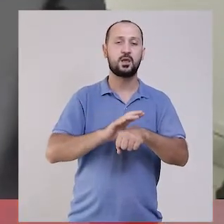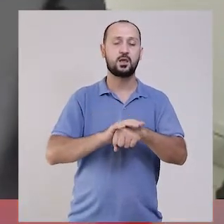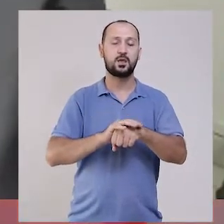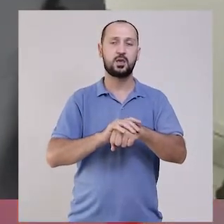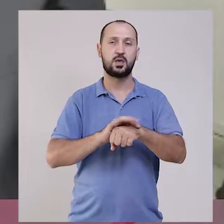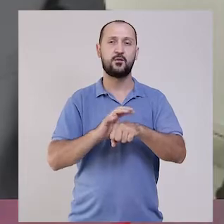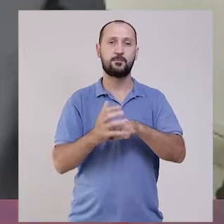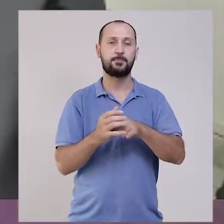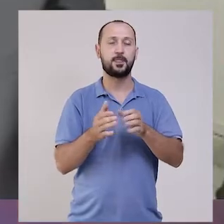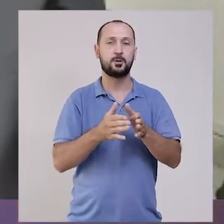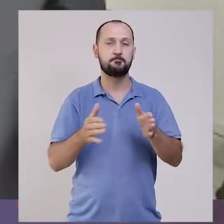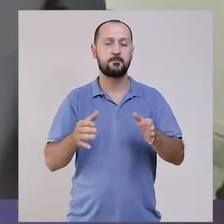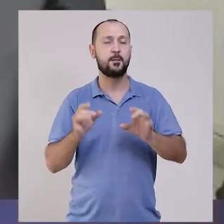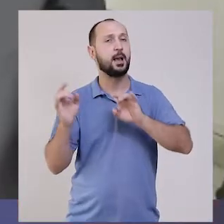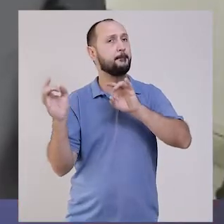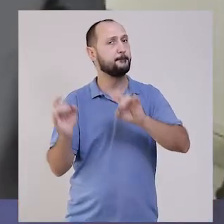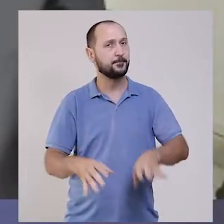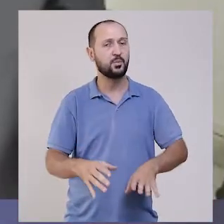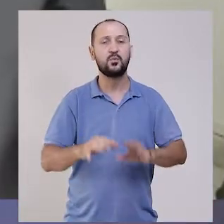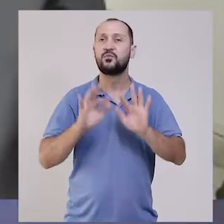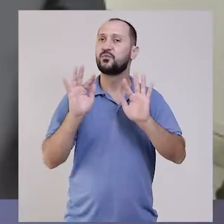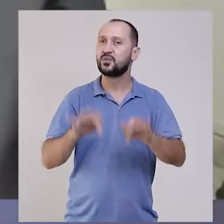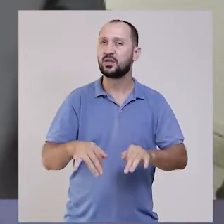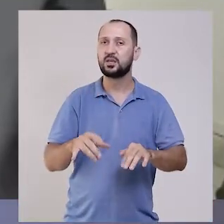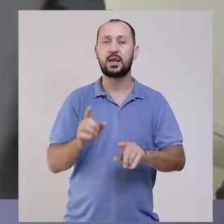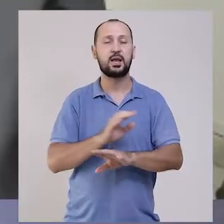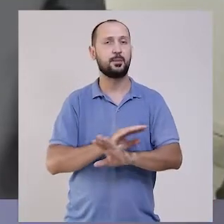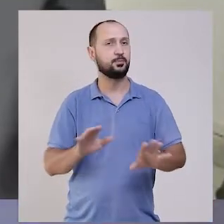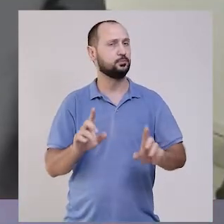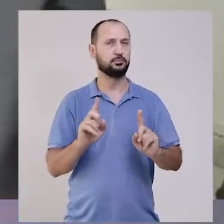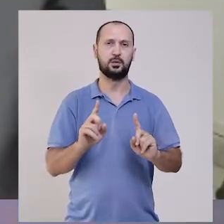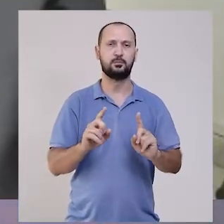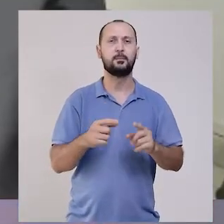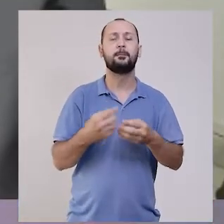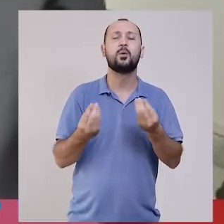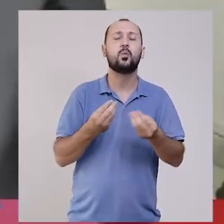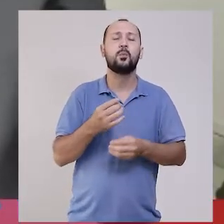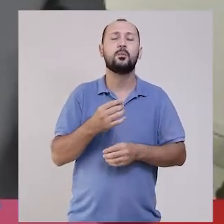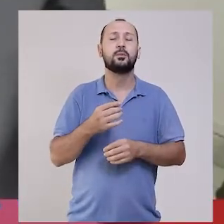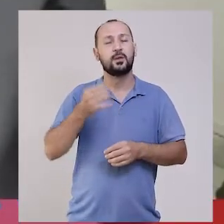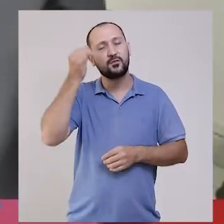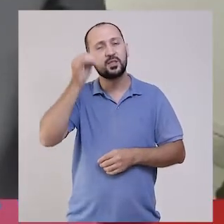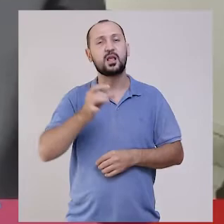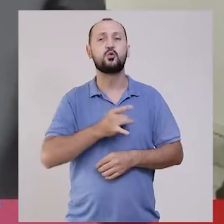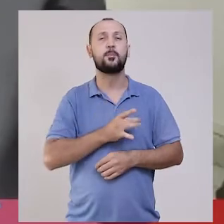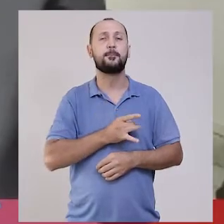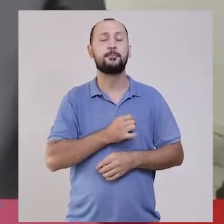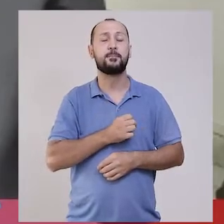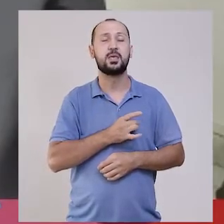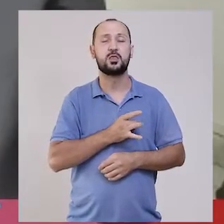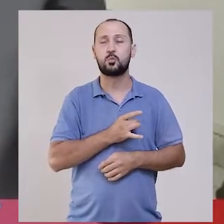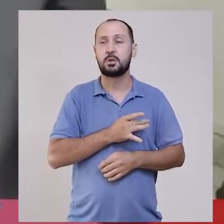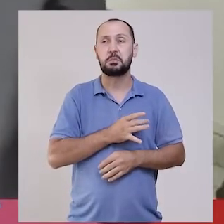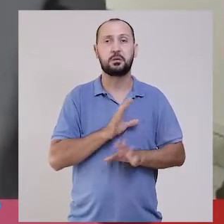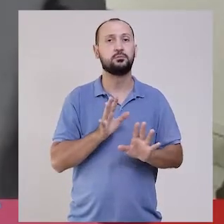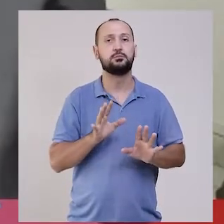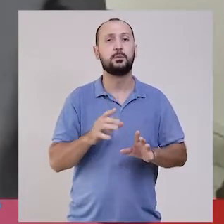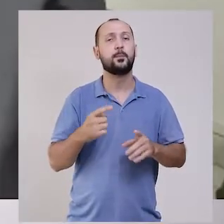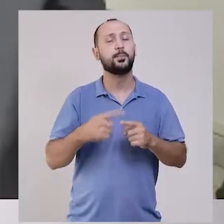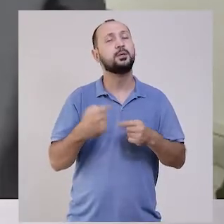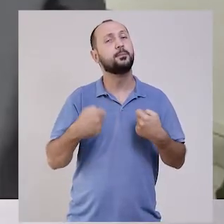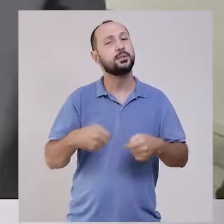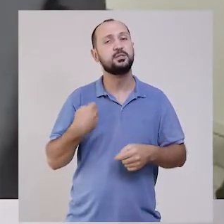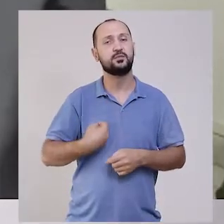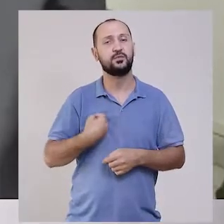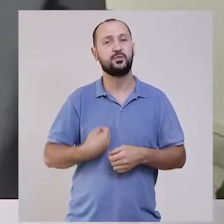livres, mas também, né, sem aquele medo extremo da doença, uma vez que a gente precisa continuar vivendo.